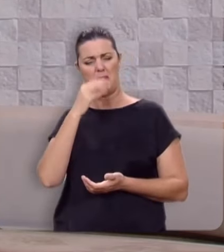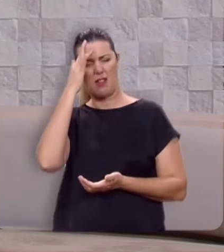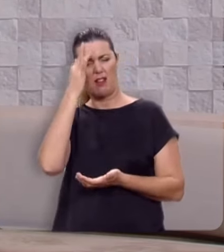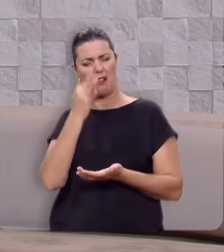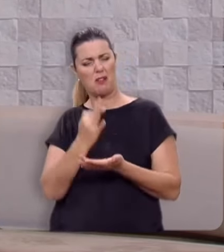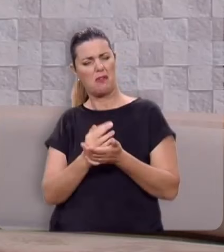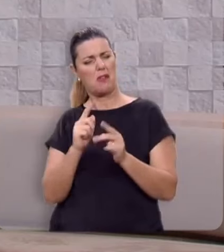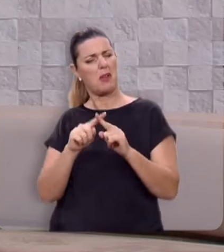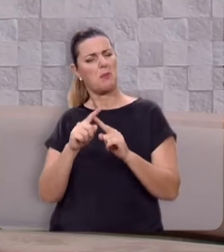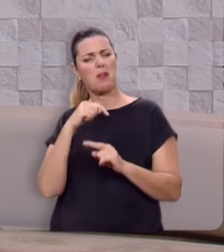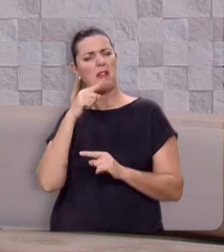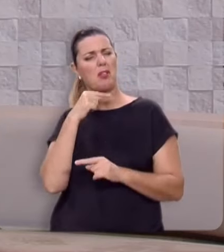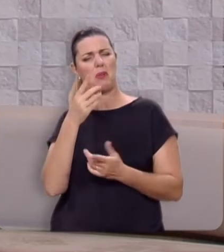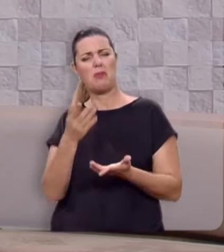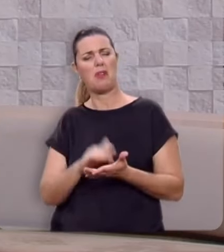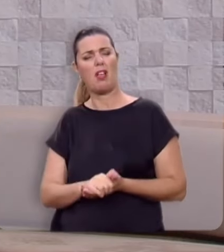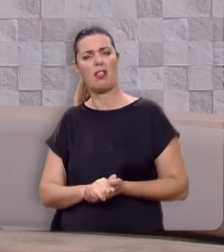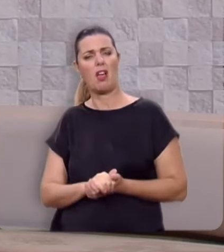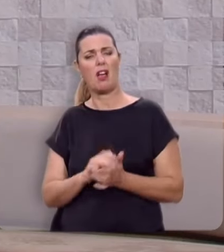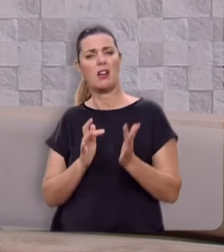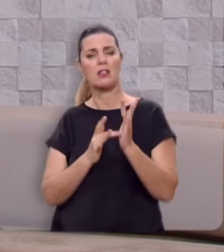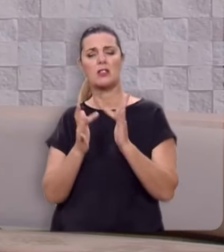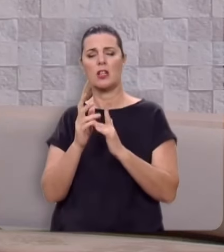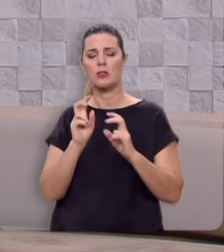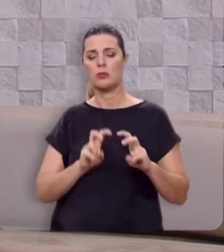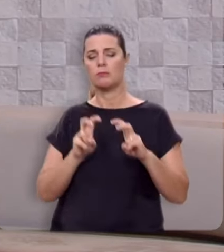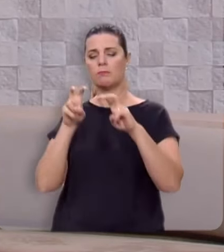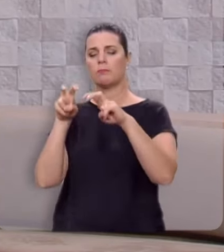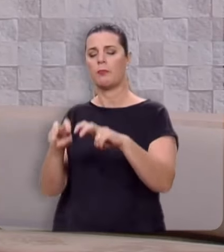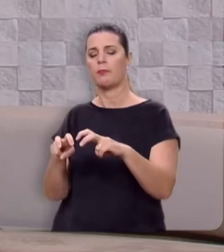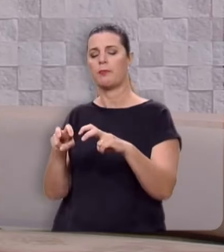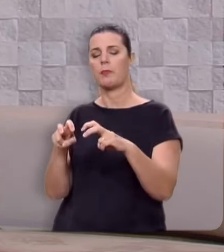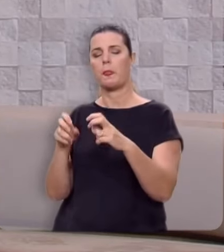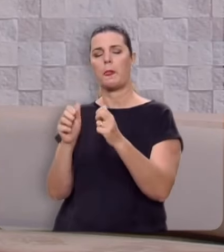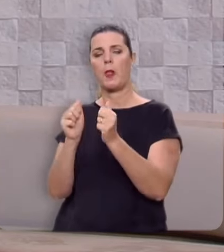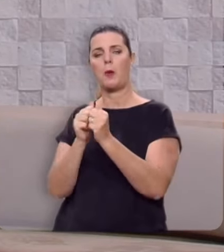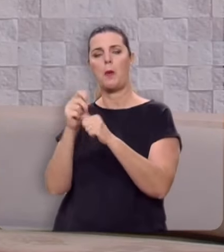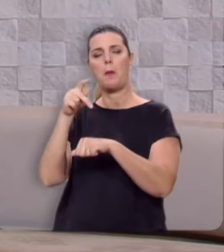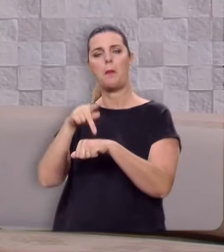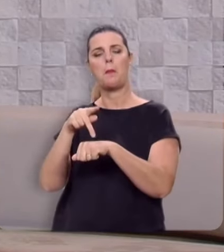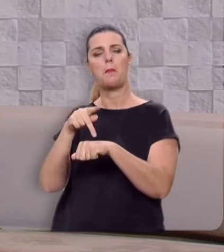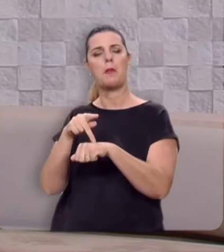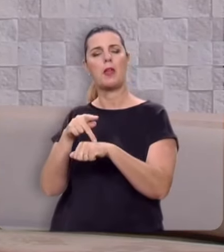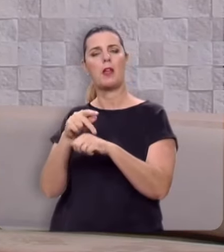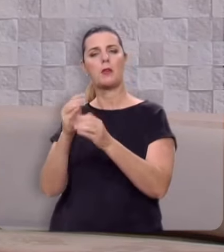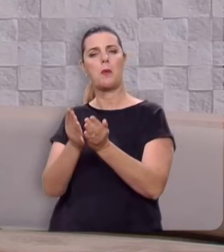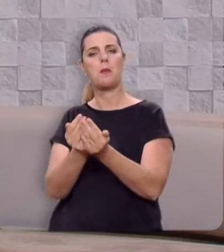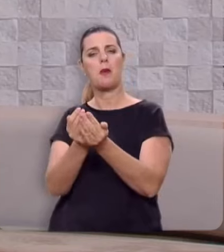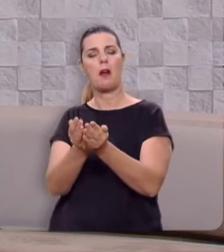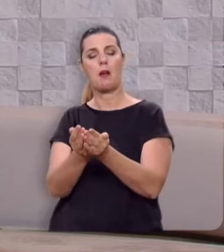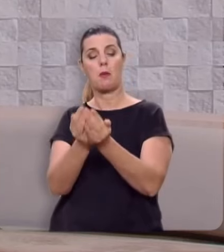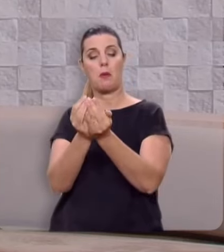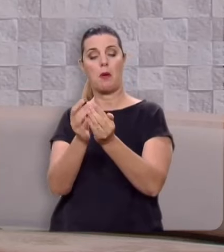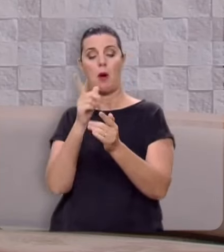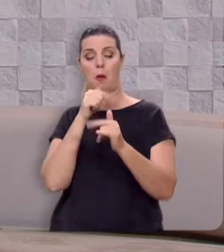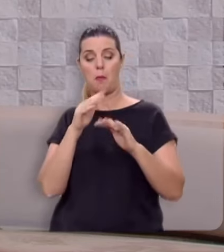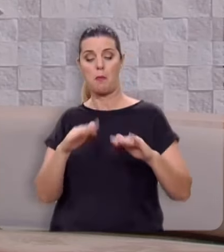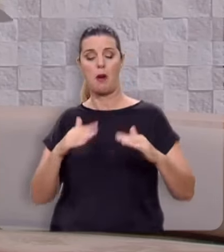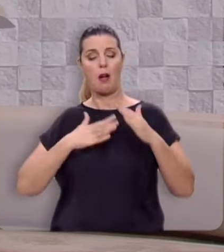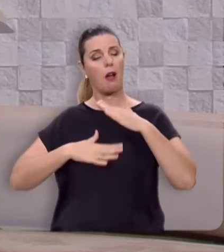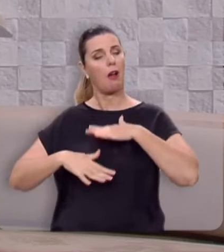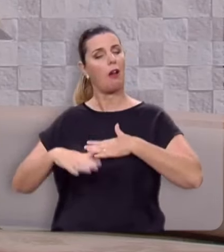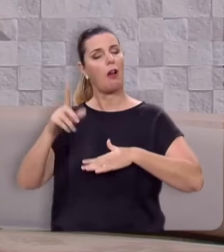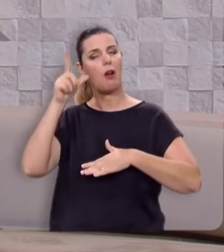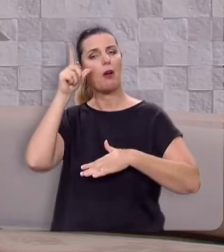duvidaste? E Jesus subiu com Pedro para o barco. O mar se acalmou. E os